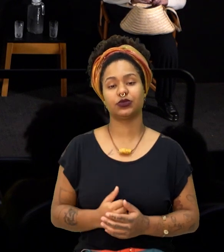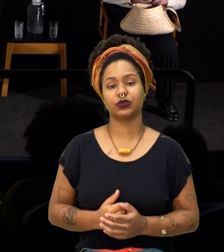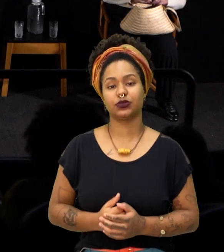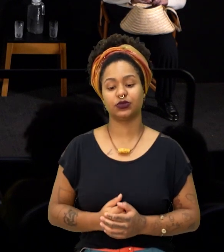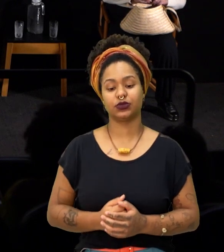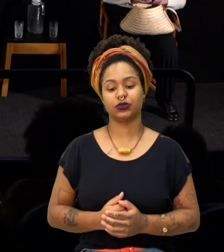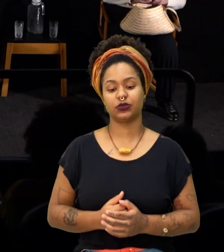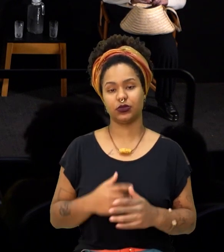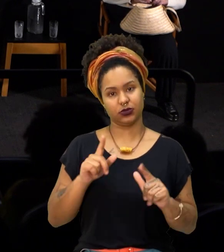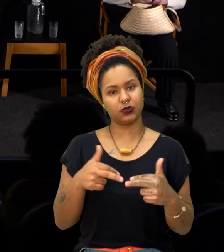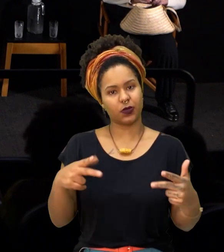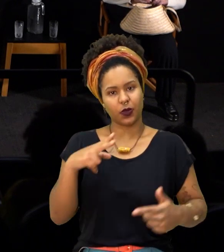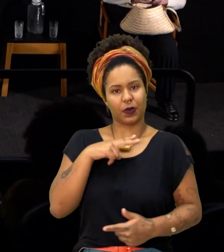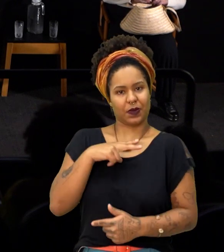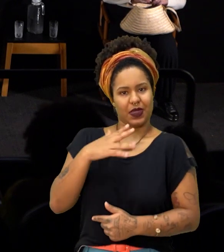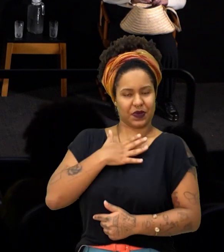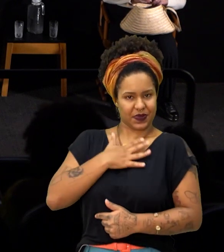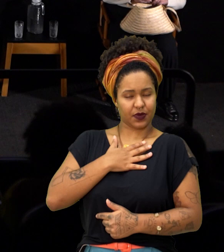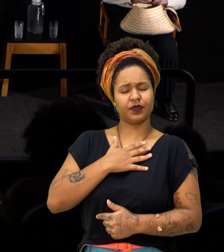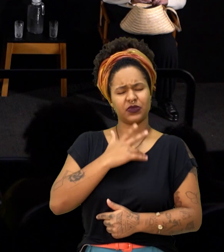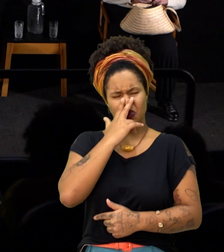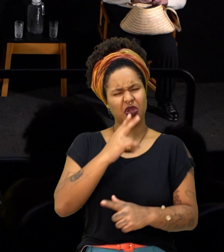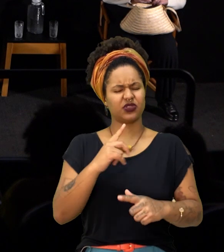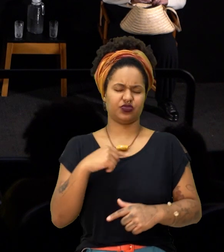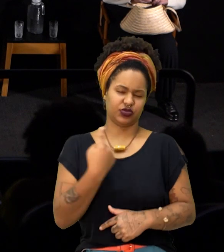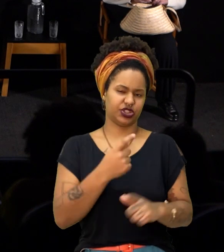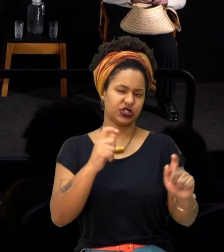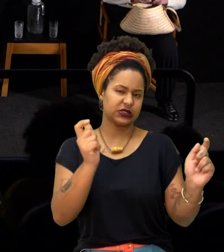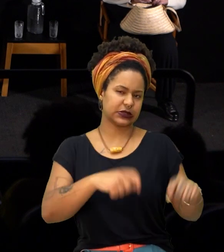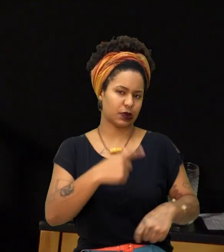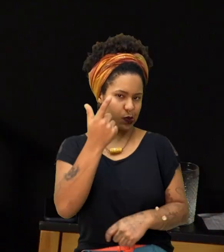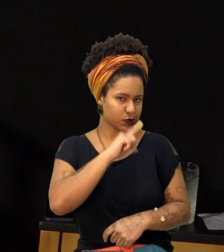quer dizer, é uma coisa pessoal, né? Eu acho que a gente consegue,